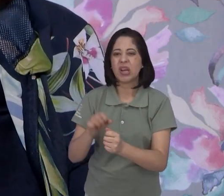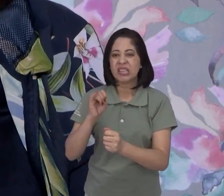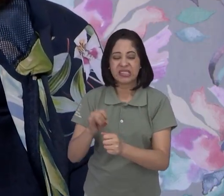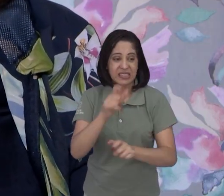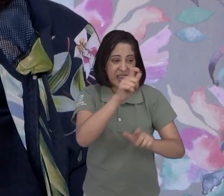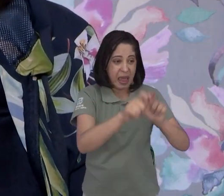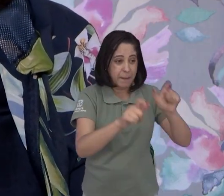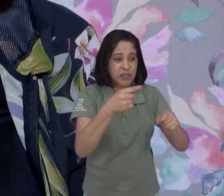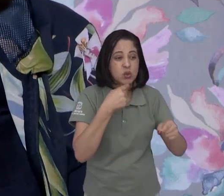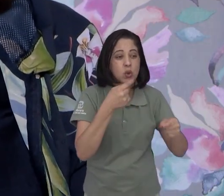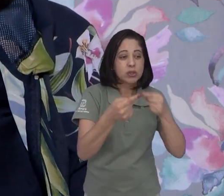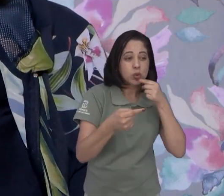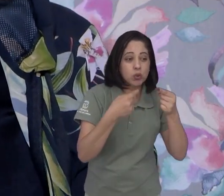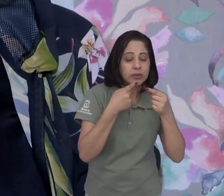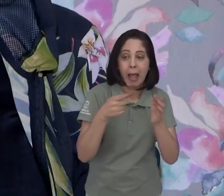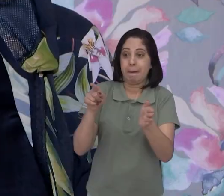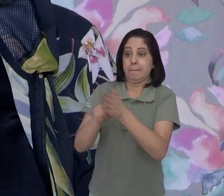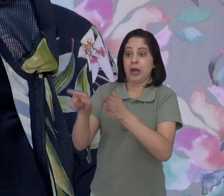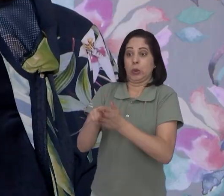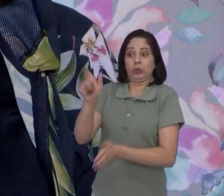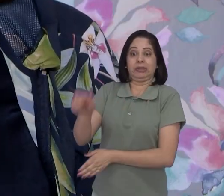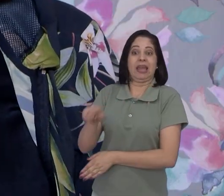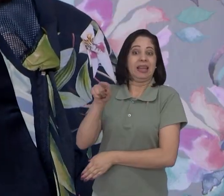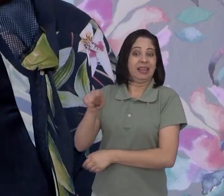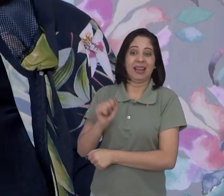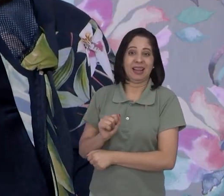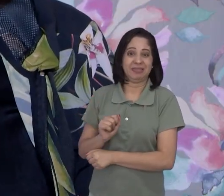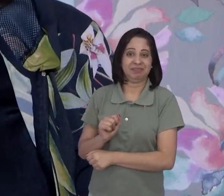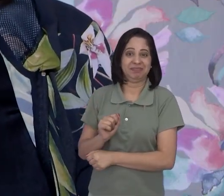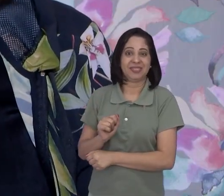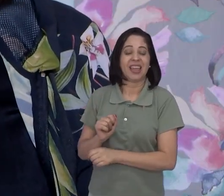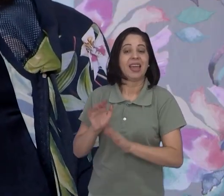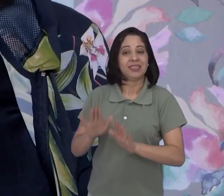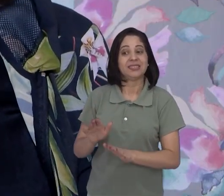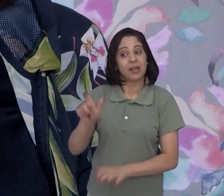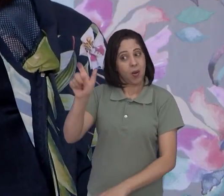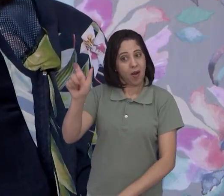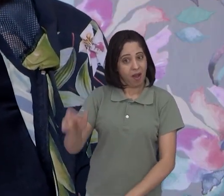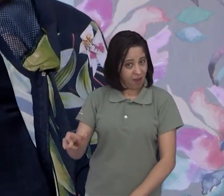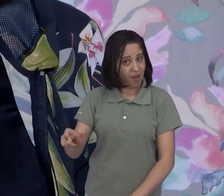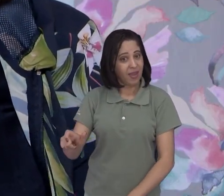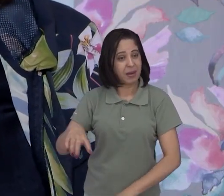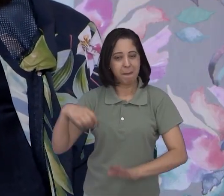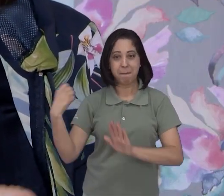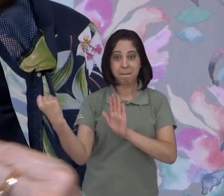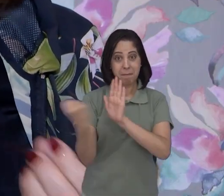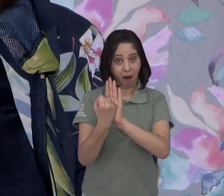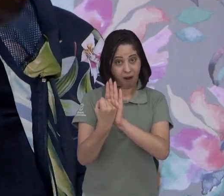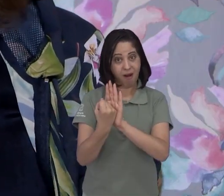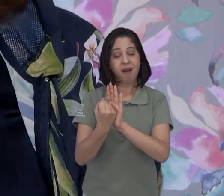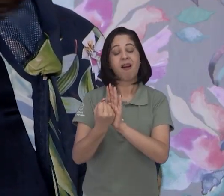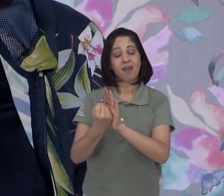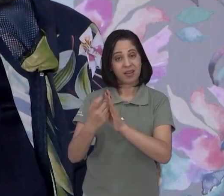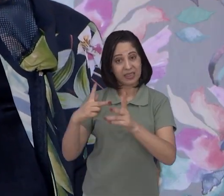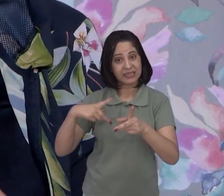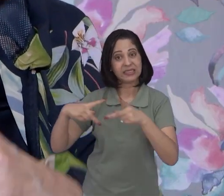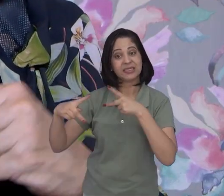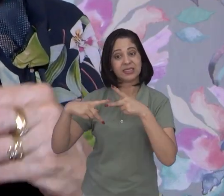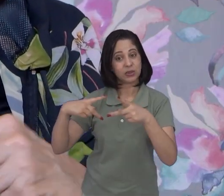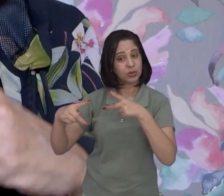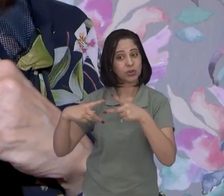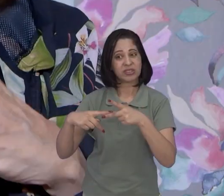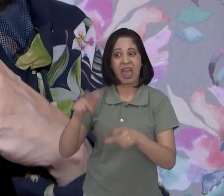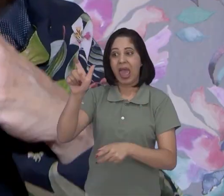saber sobre São José dos Campos sem perguntar para ele. Então ele se tornou assim uma figurinha carimbada